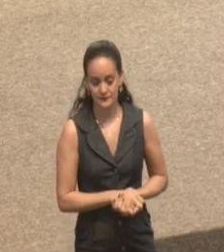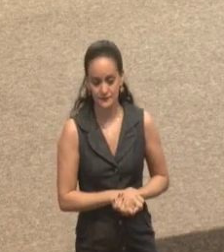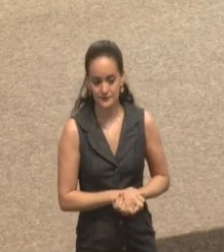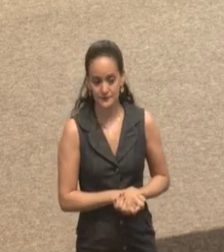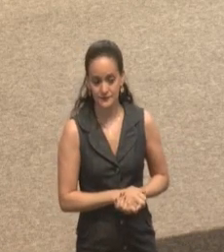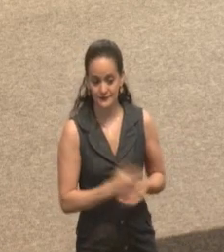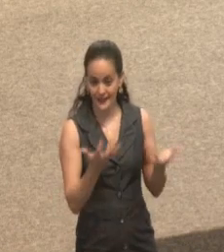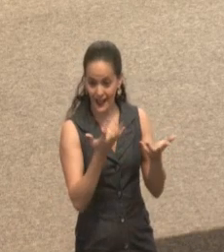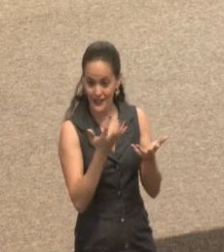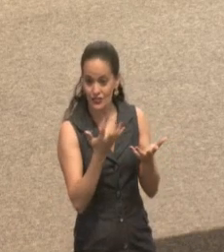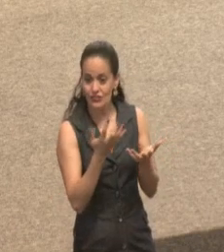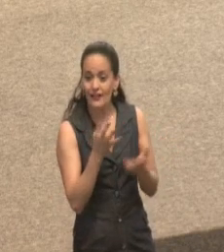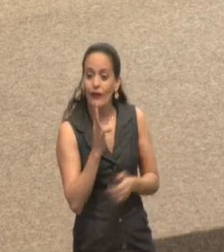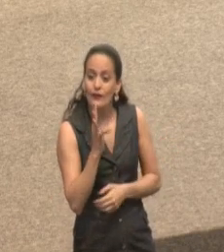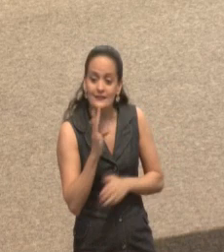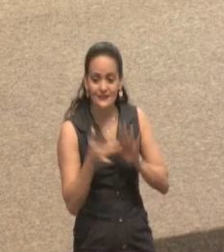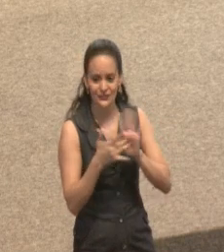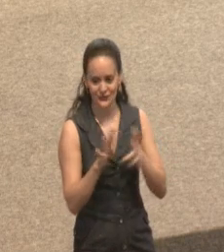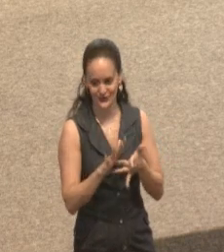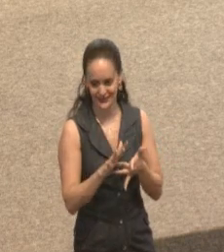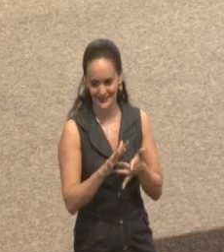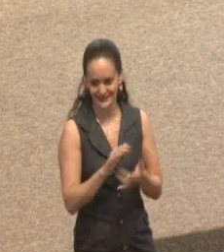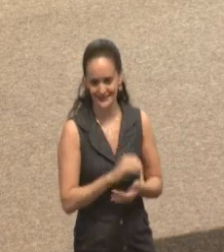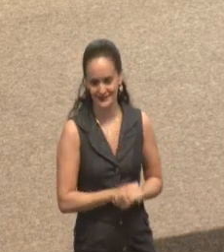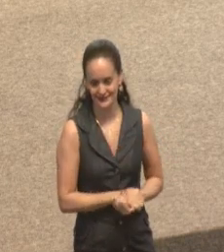ouvir de Jesus.